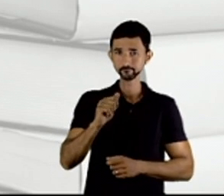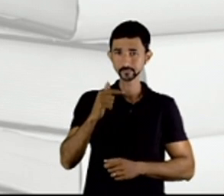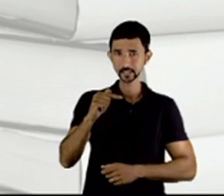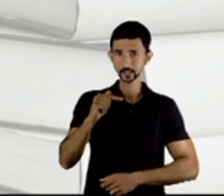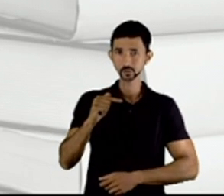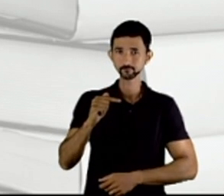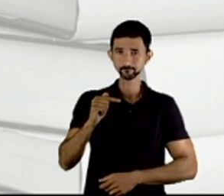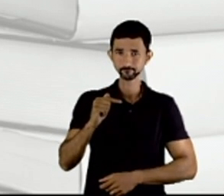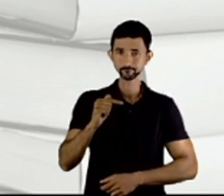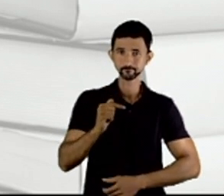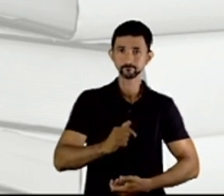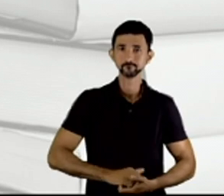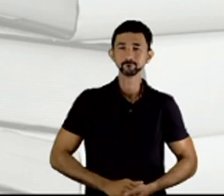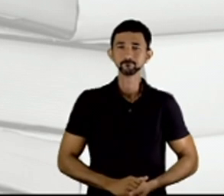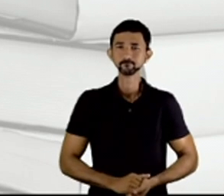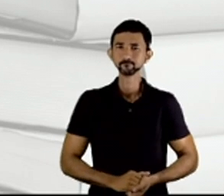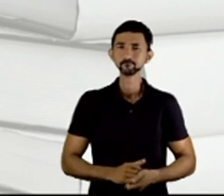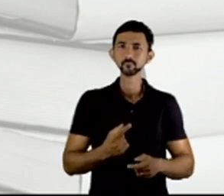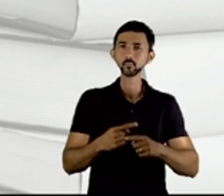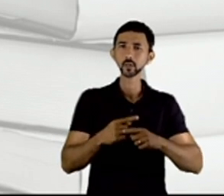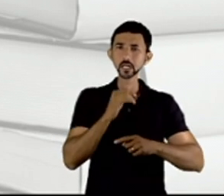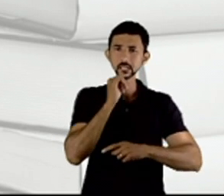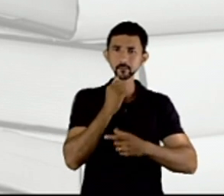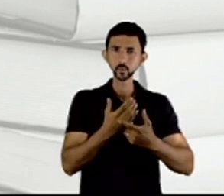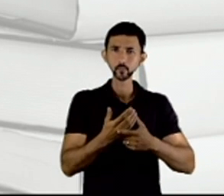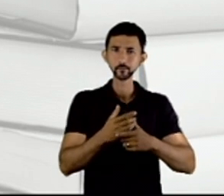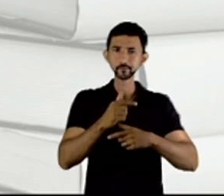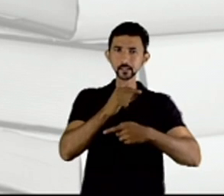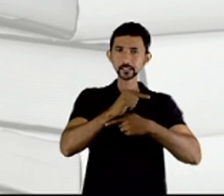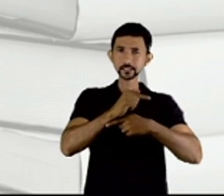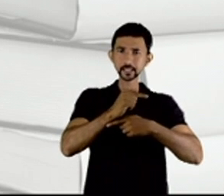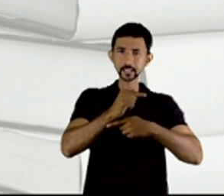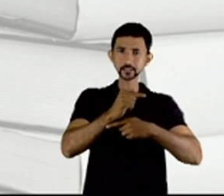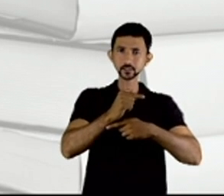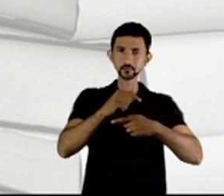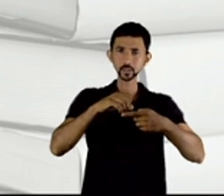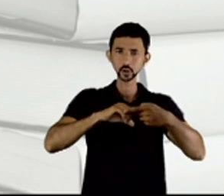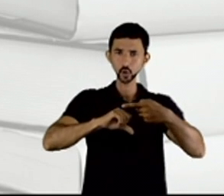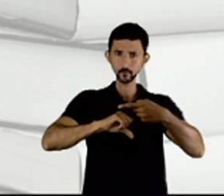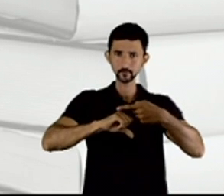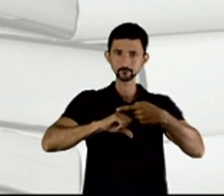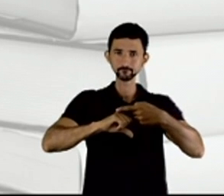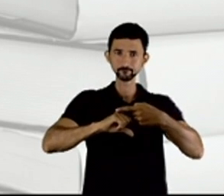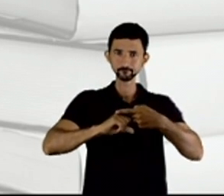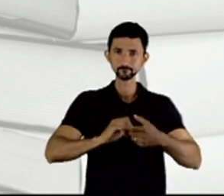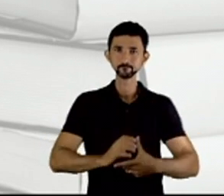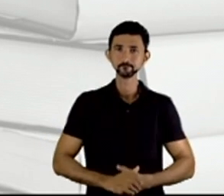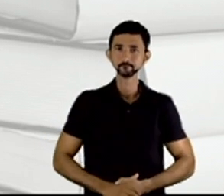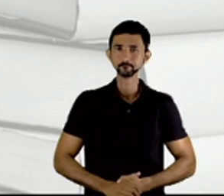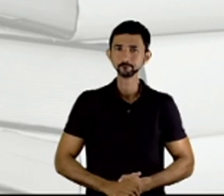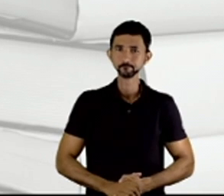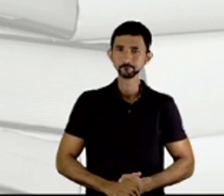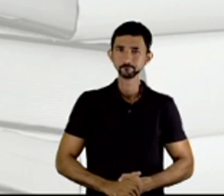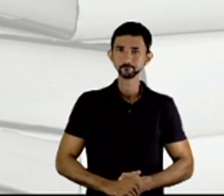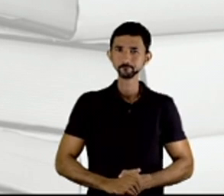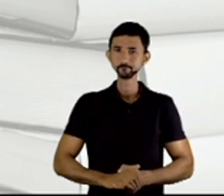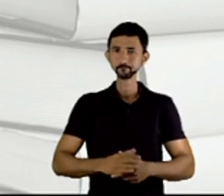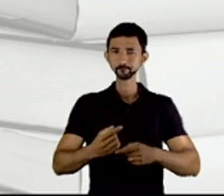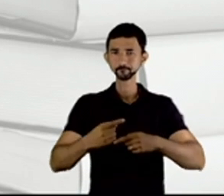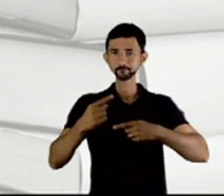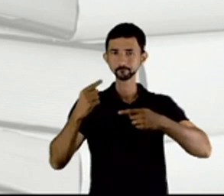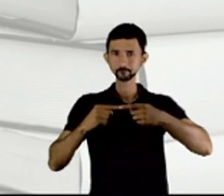7. Porque no denominador só tem um 9. Tem dois números que